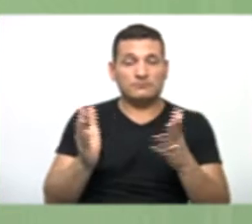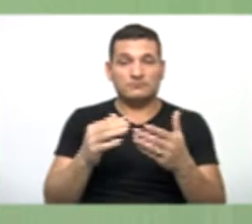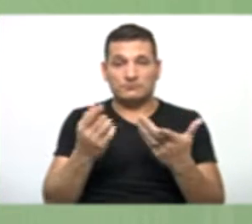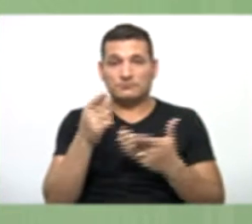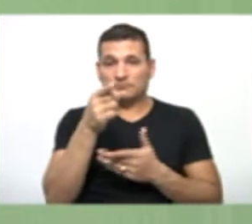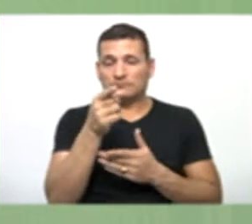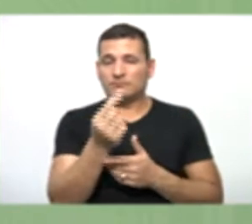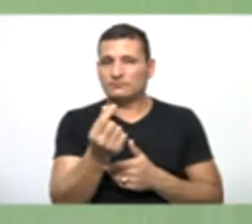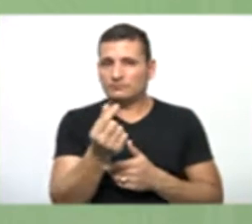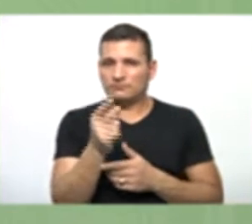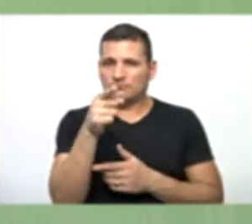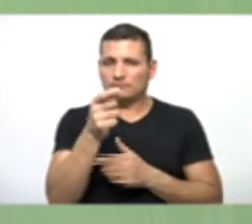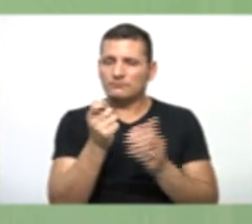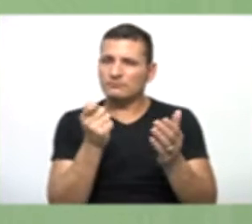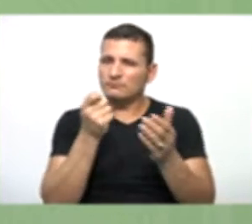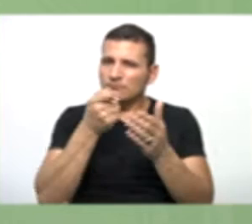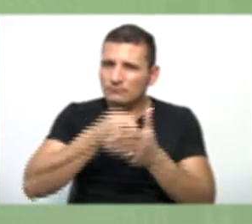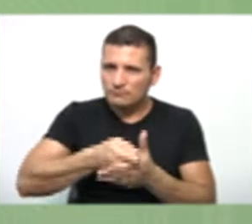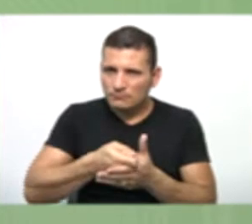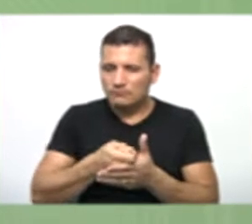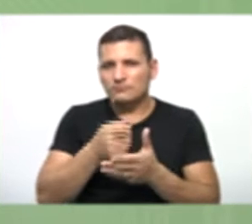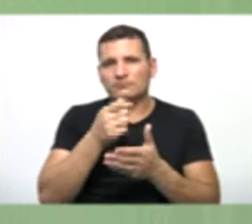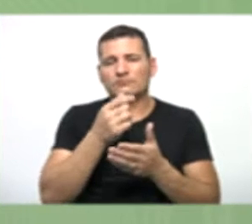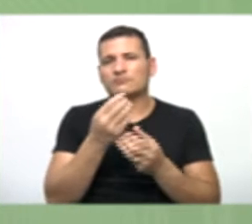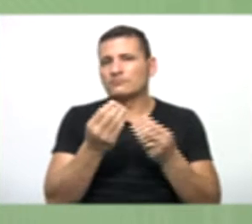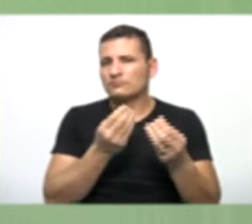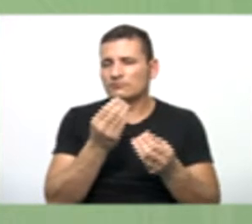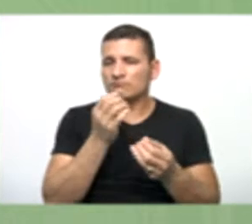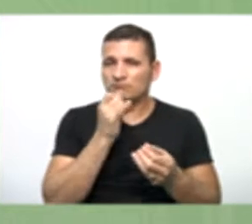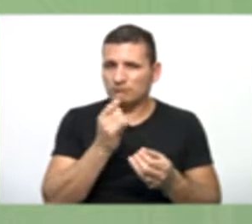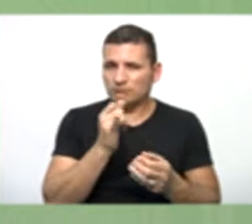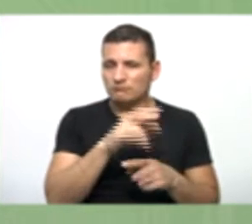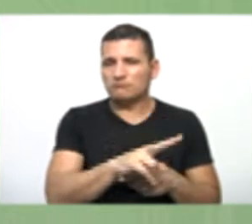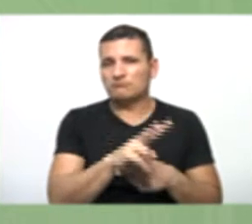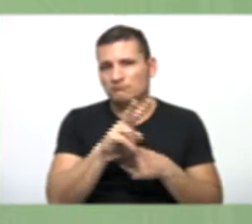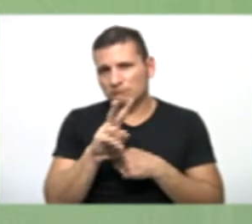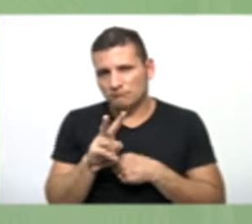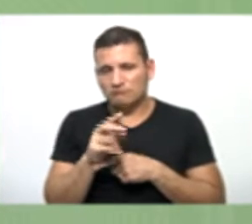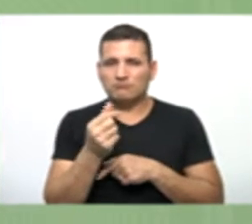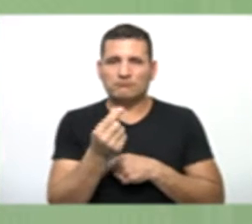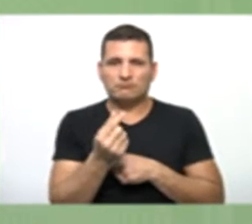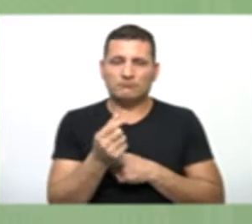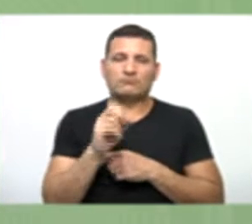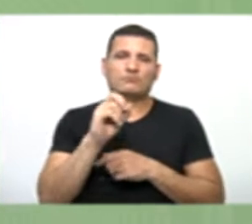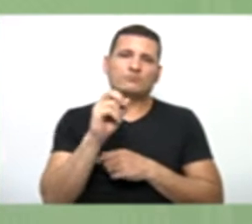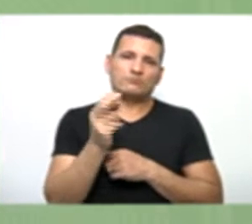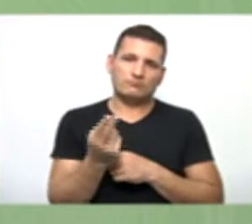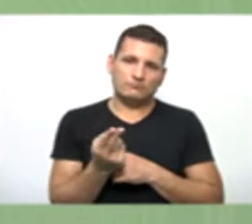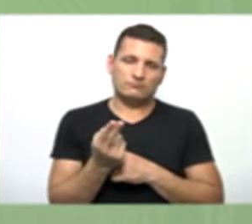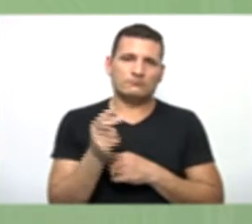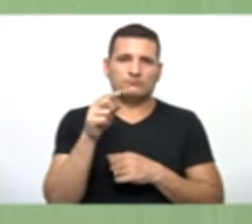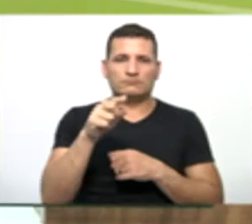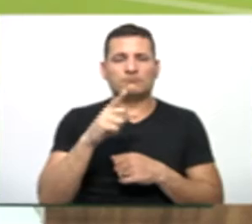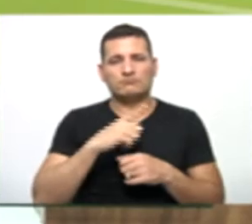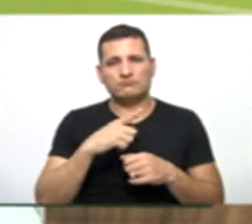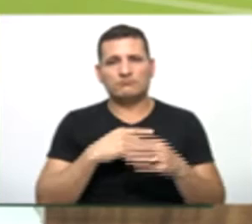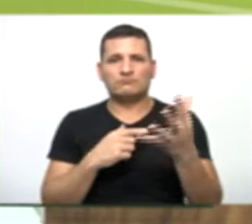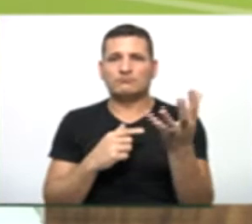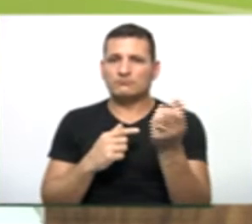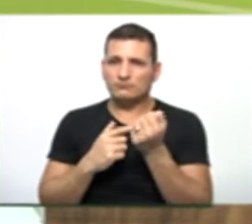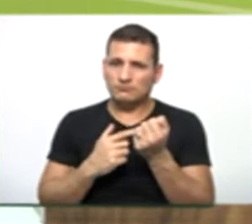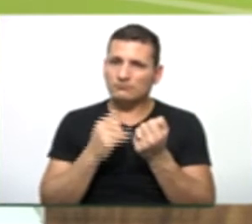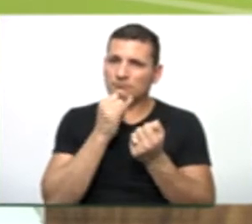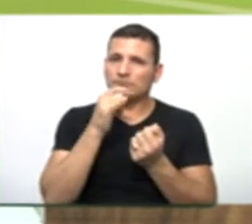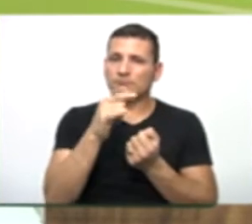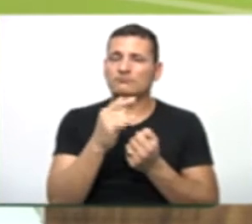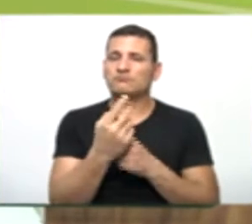que você vai pagar pelo aluguel do dinheiro ou tomado emprestado ou que você teria de receber se você emprestar o